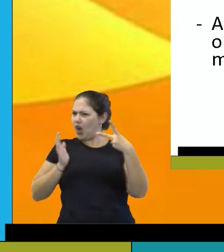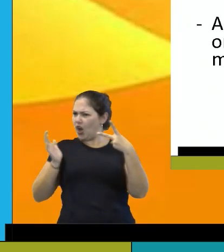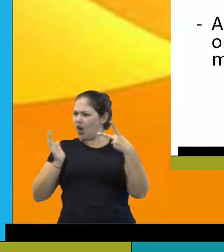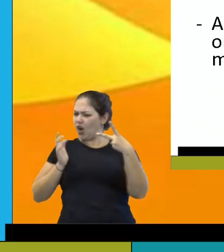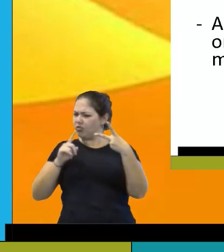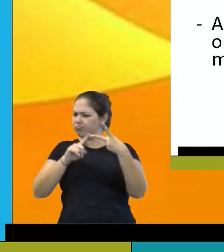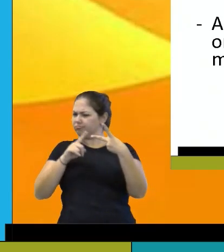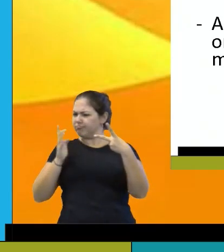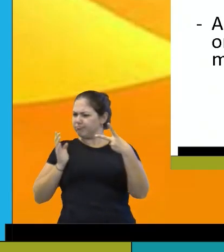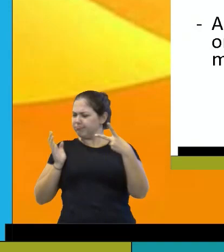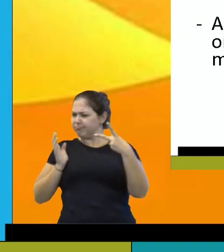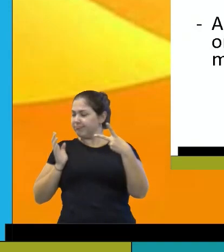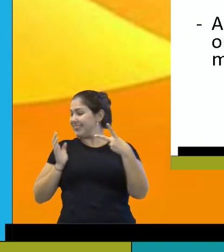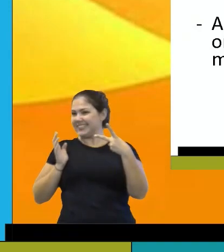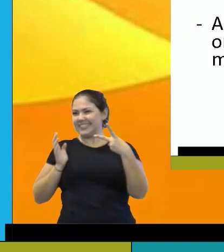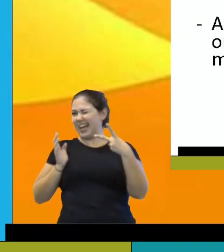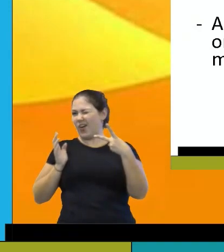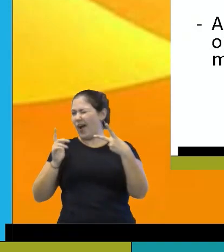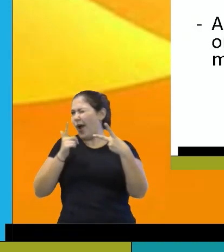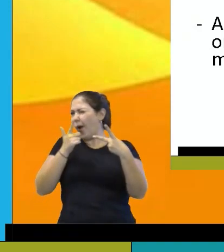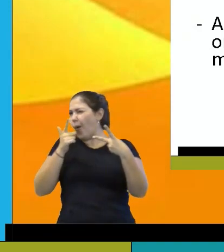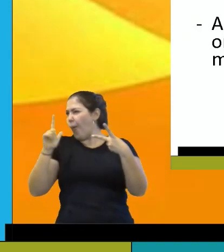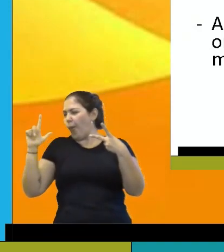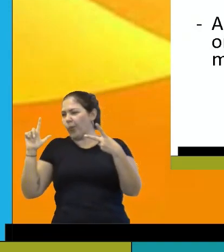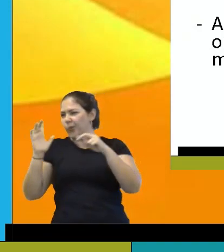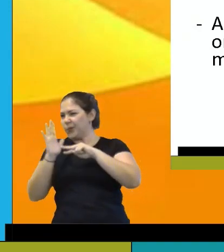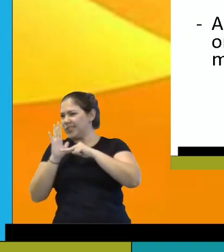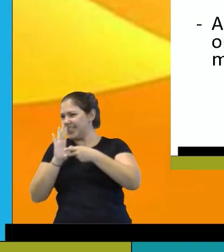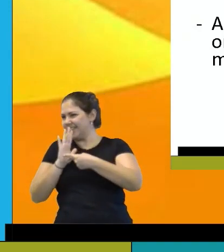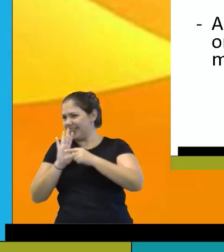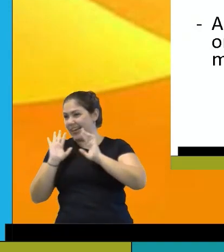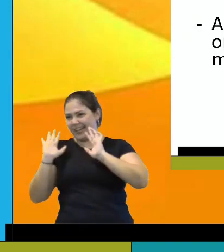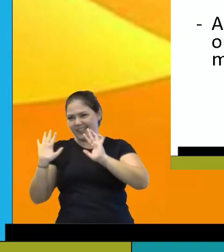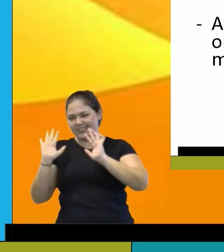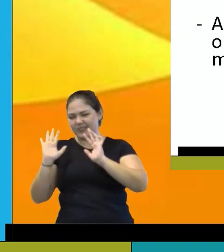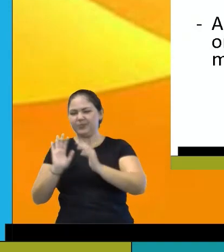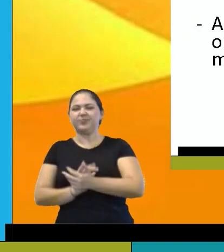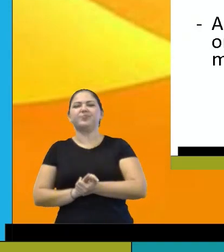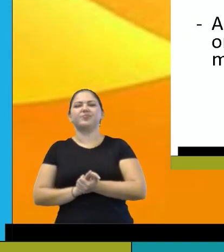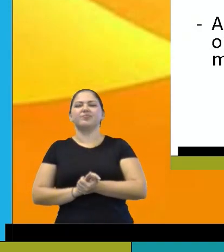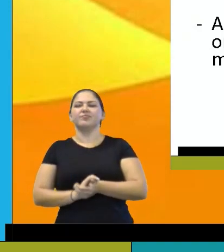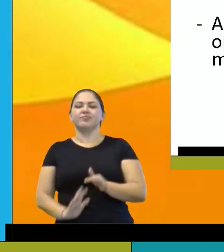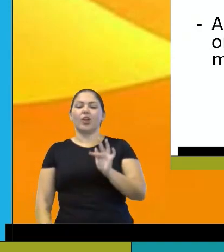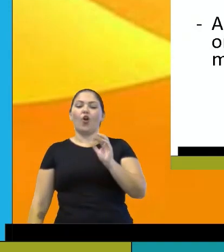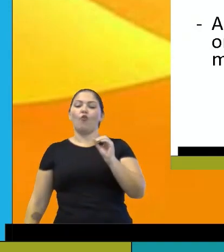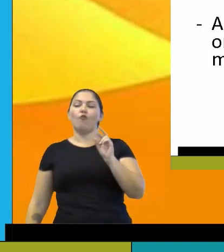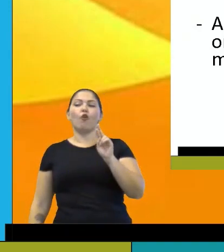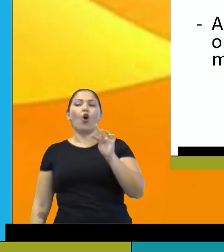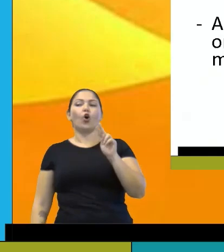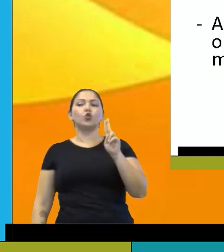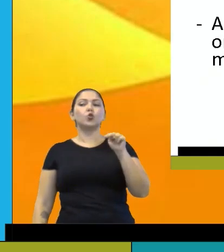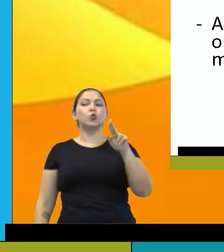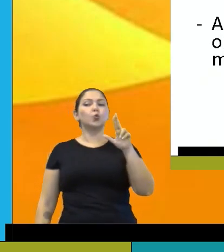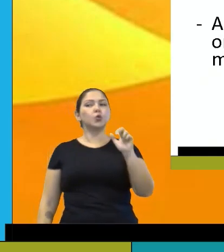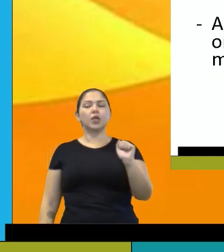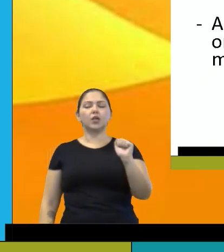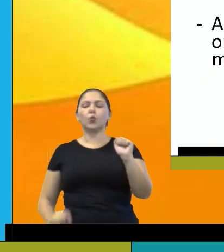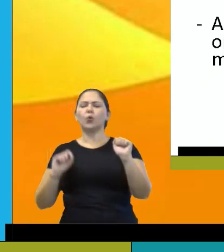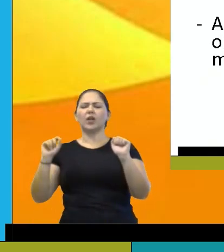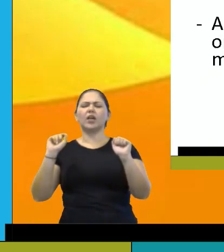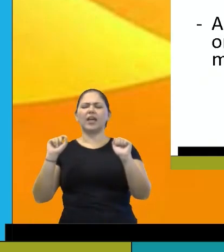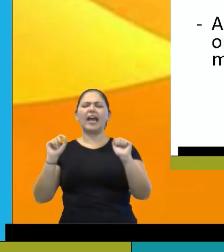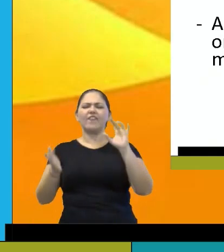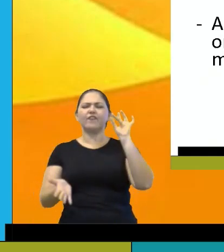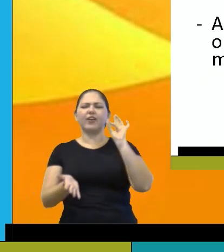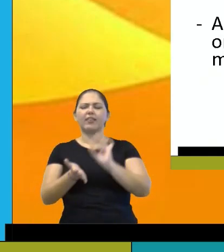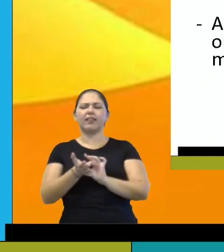Mas esse é no sentido comum. Quando Maquiavel diz que o bom governante ele deve ser dotado de fortuna,